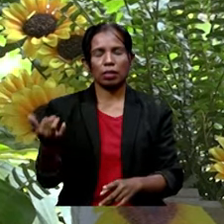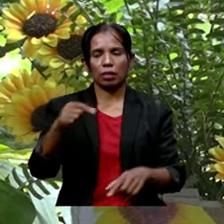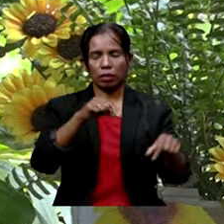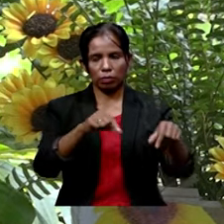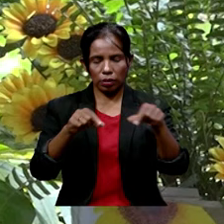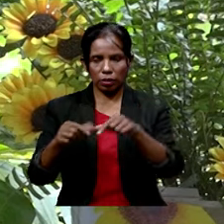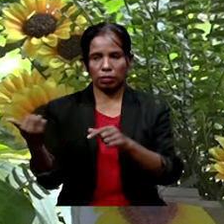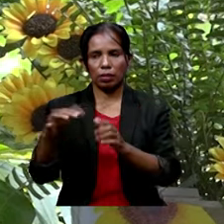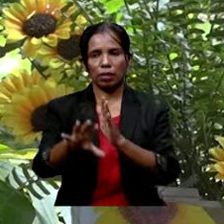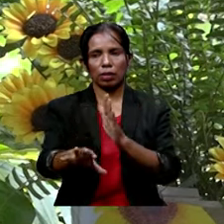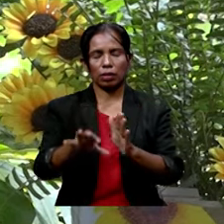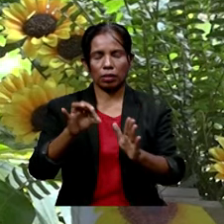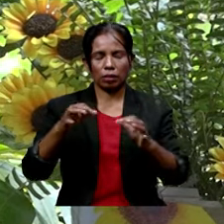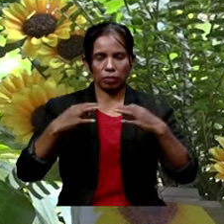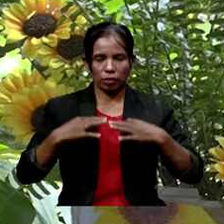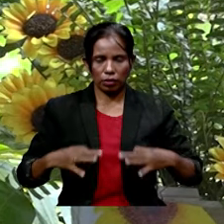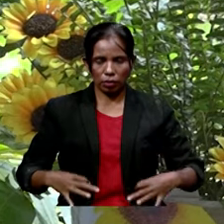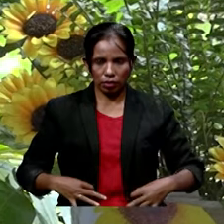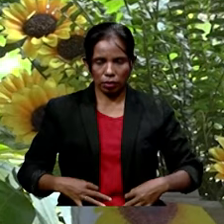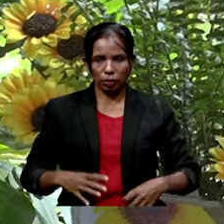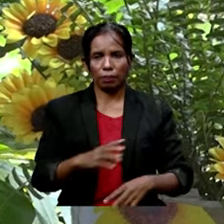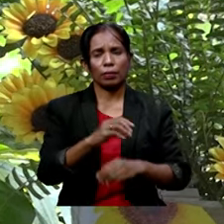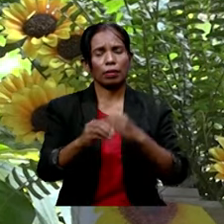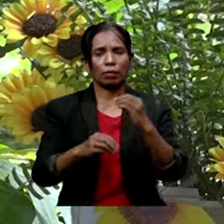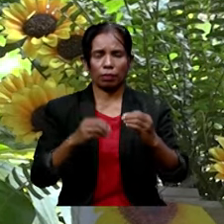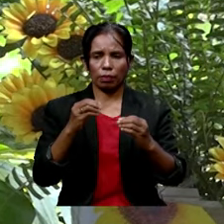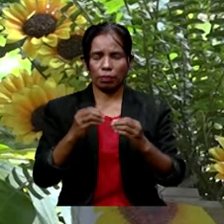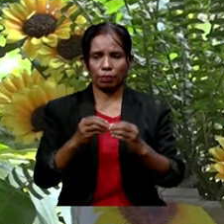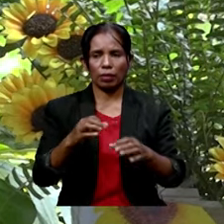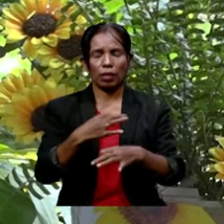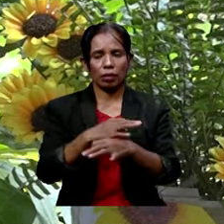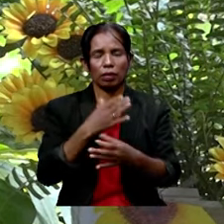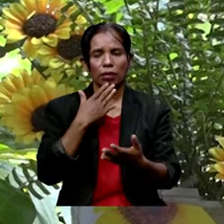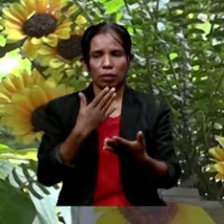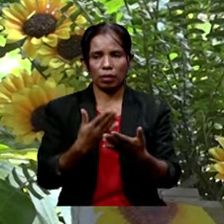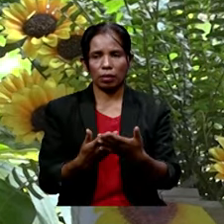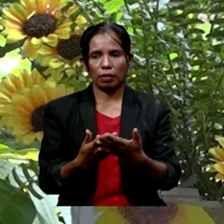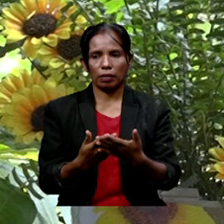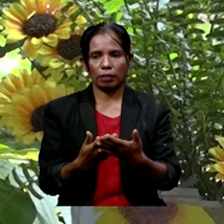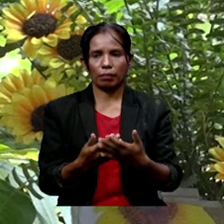tanto mental físico quando ba recupera gala que recupera